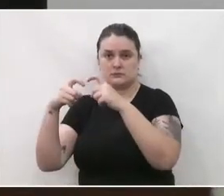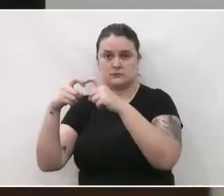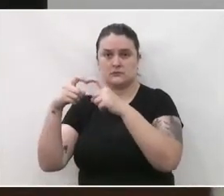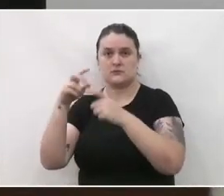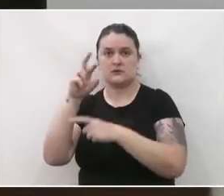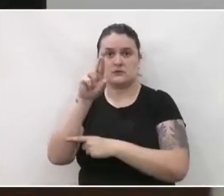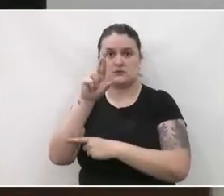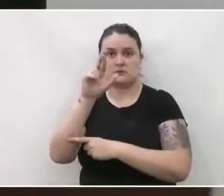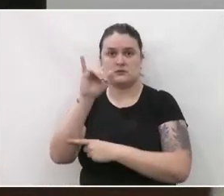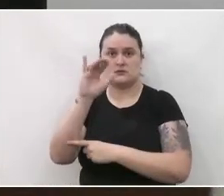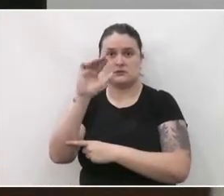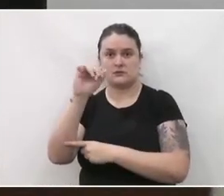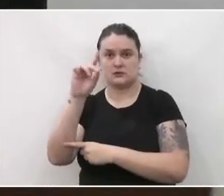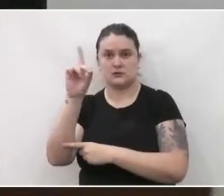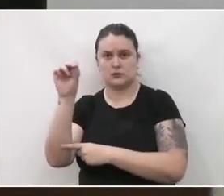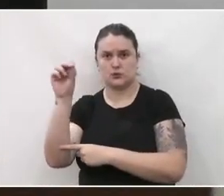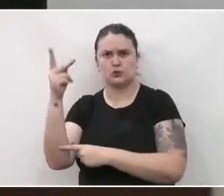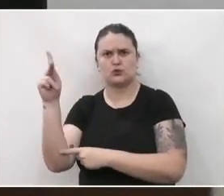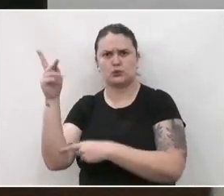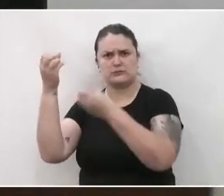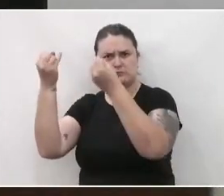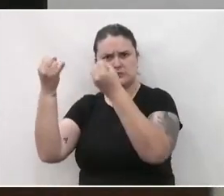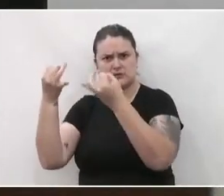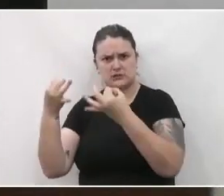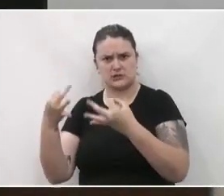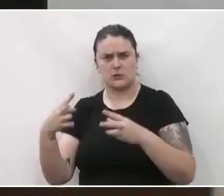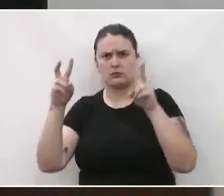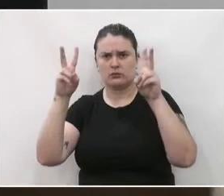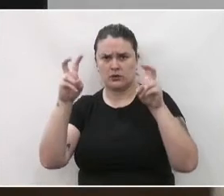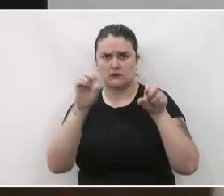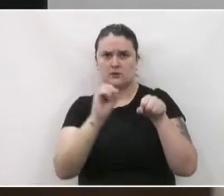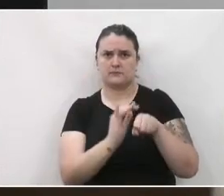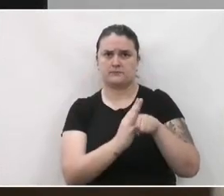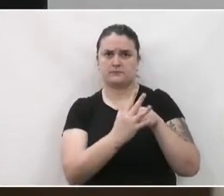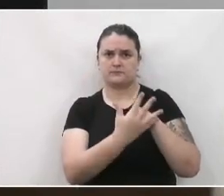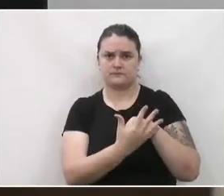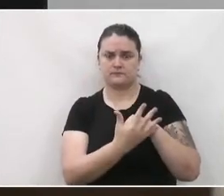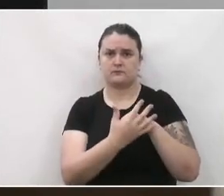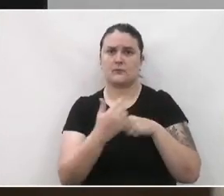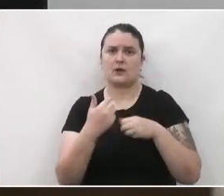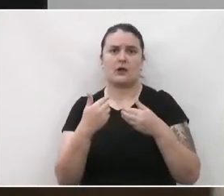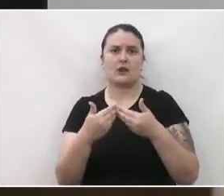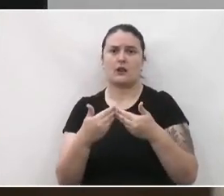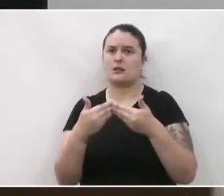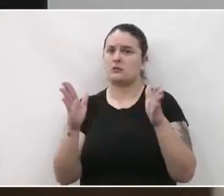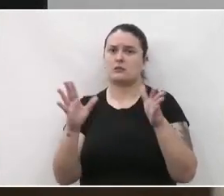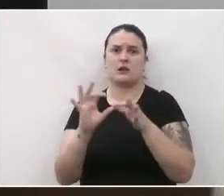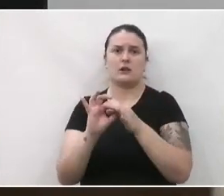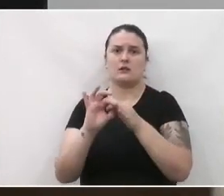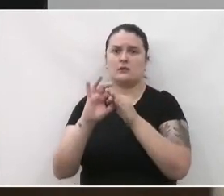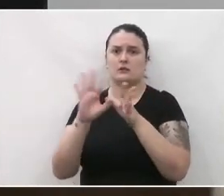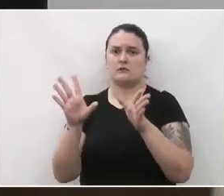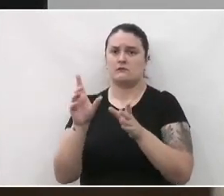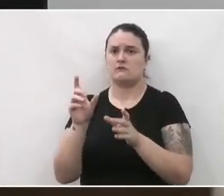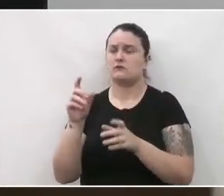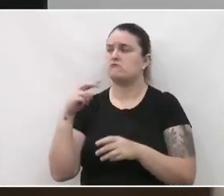Krizanovski pela explanação a respeito do Covid-19 e deixo aqui a palavra aberta para os nobres